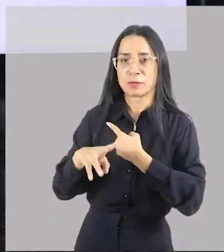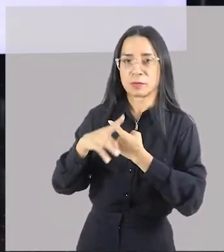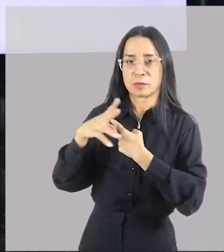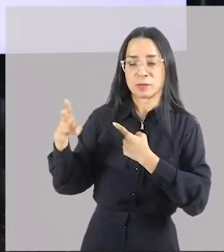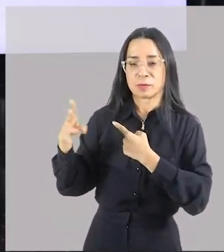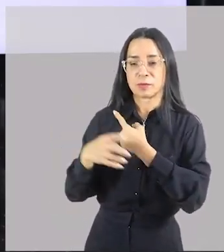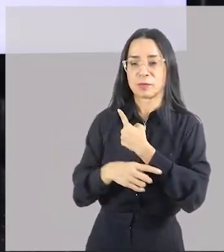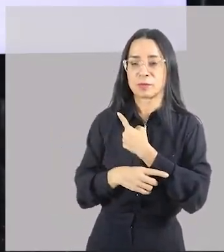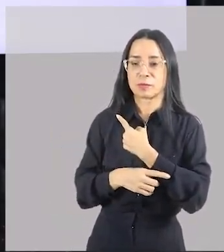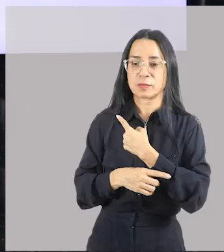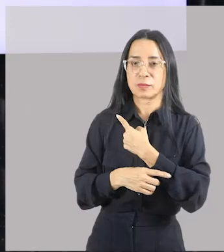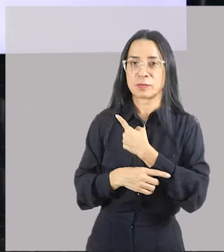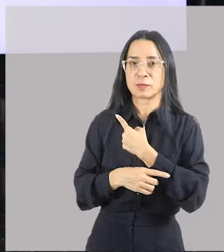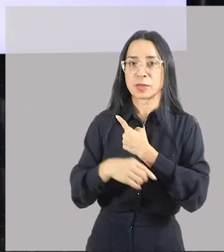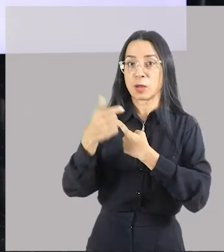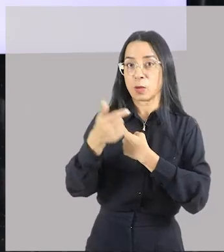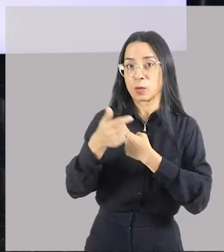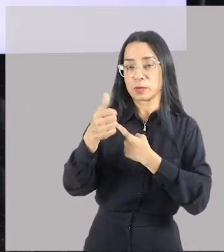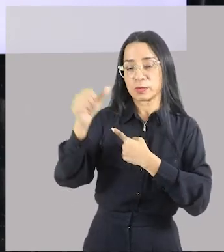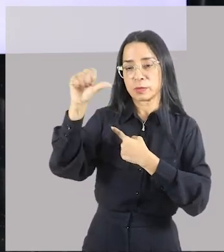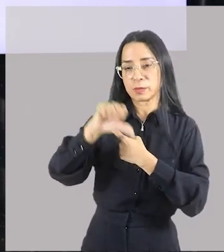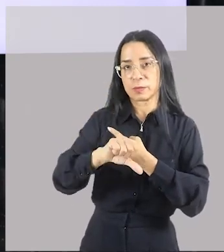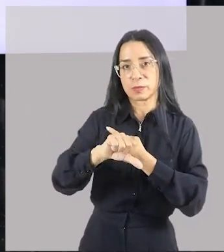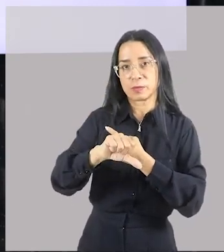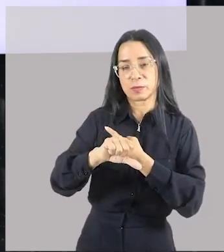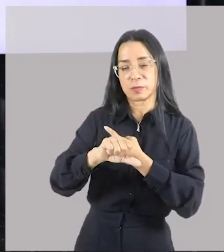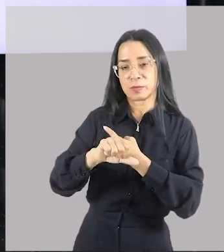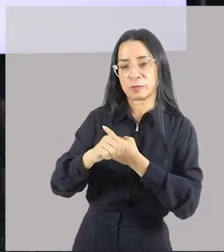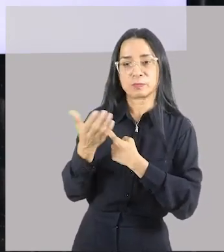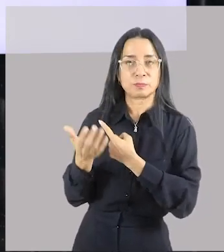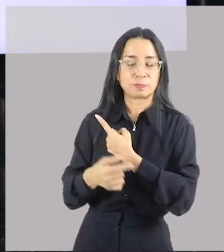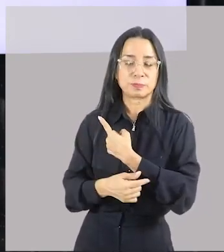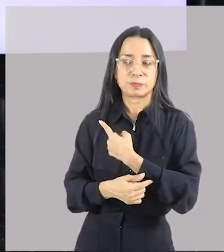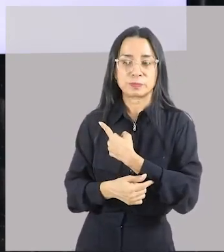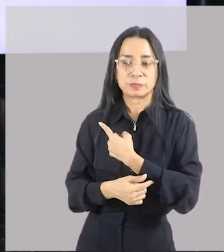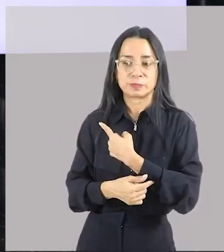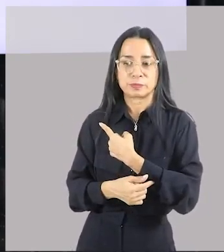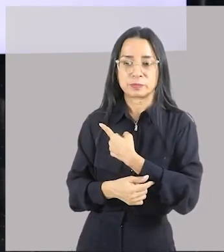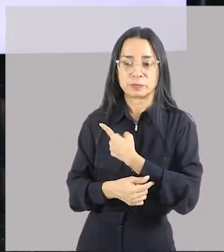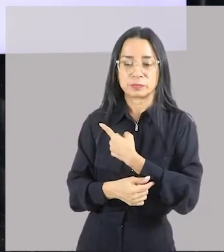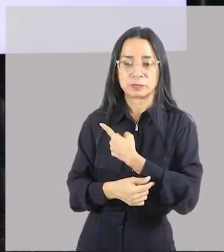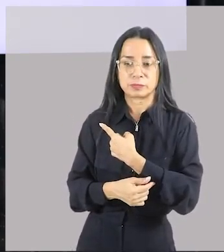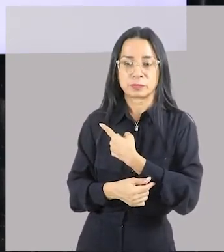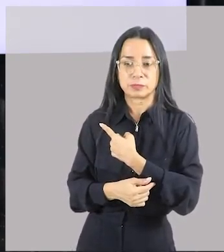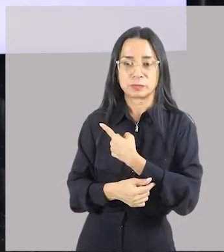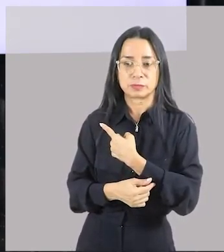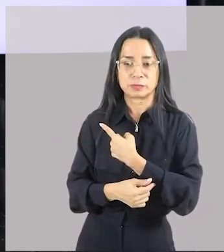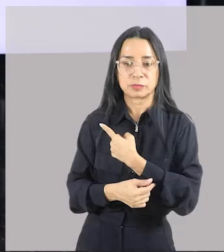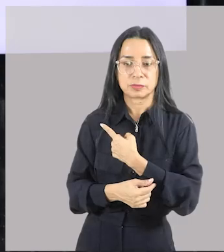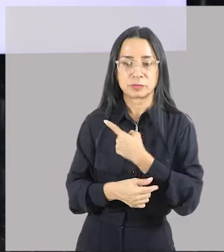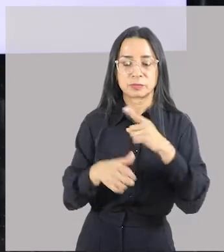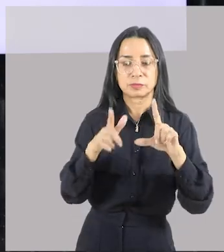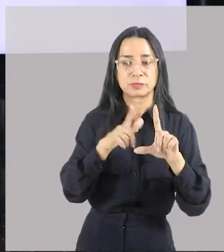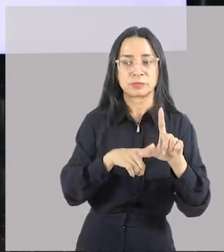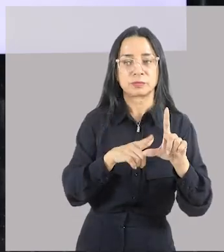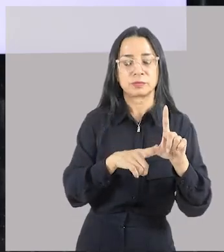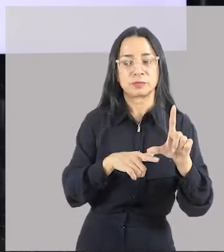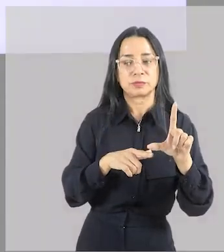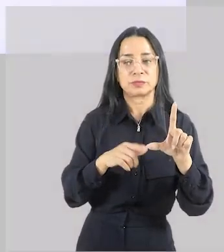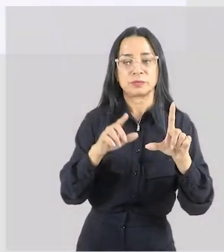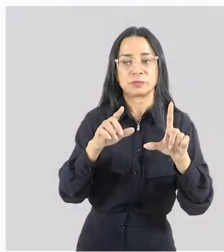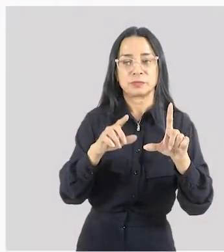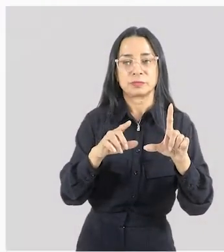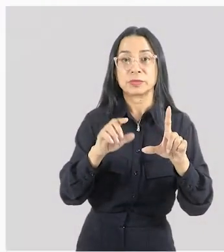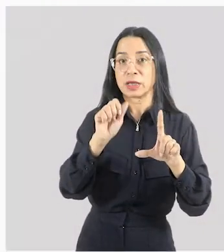Brasil está aqui, ó, o segundo pior. A gente só está ganhando da África do Sul, nessa lista aí, tá? Então, a letra A é verdadeira. Letra